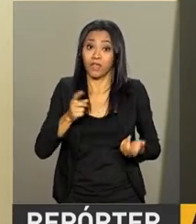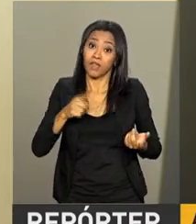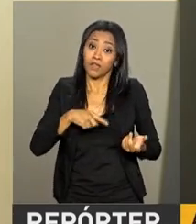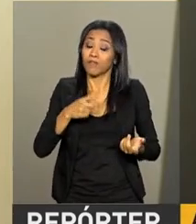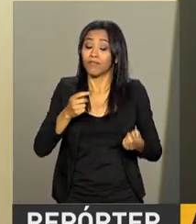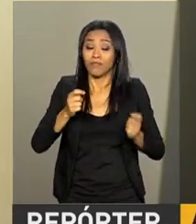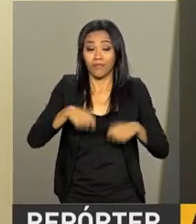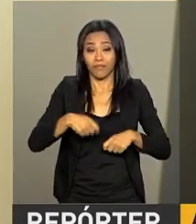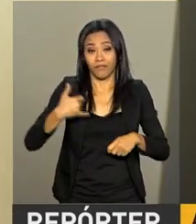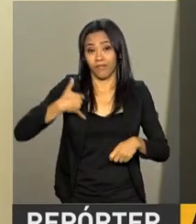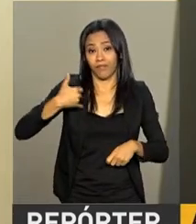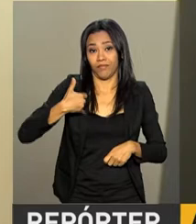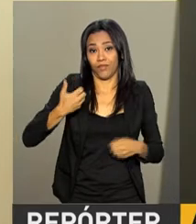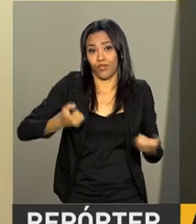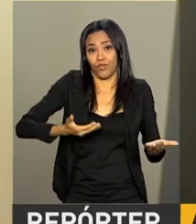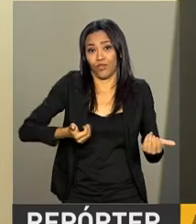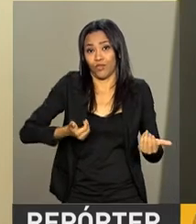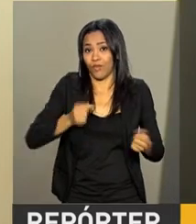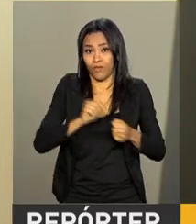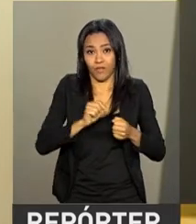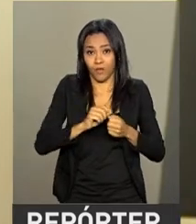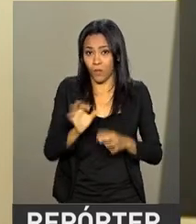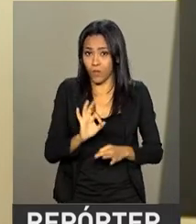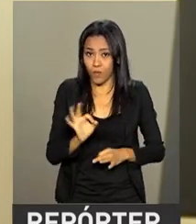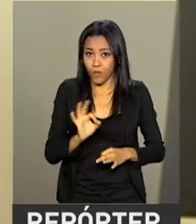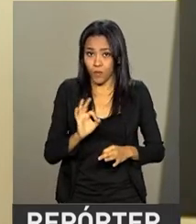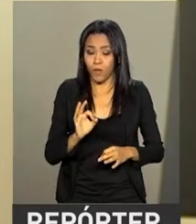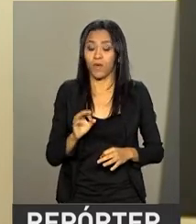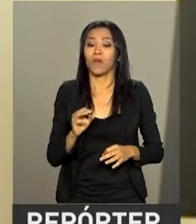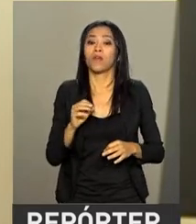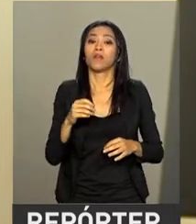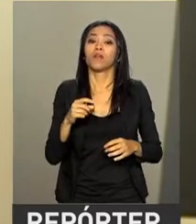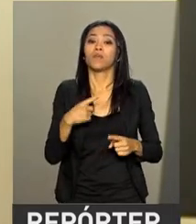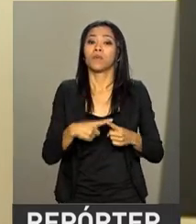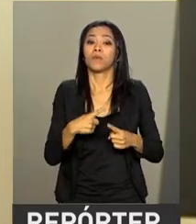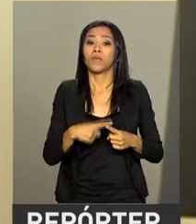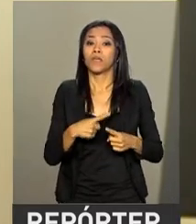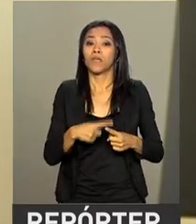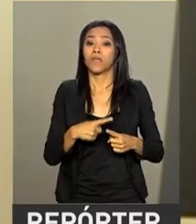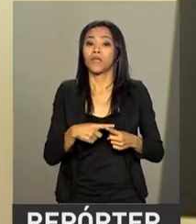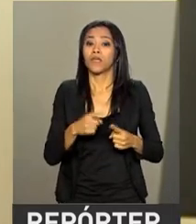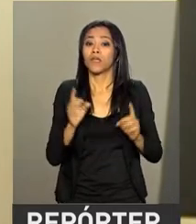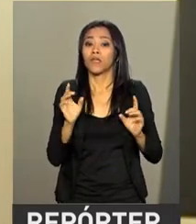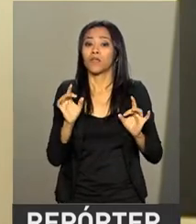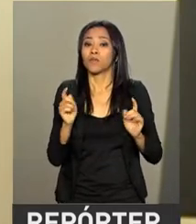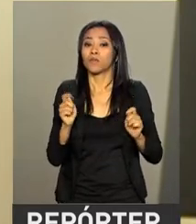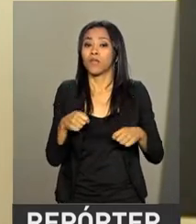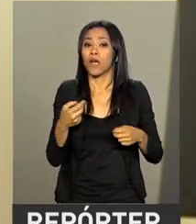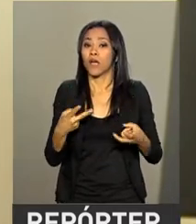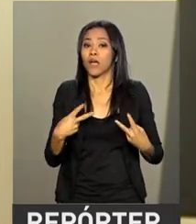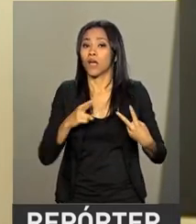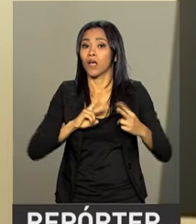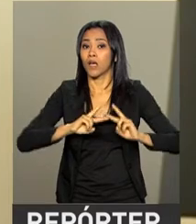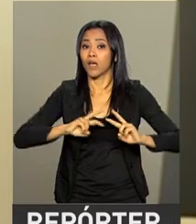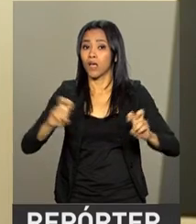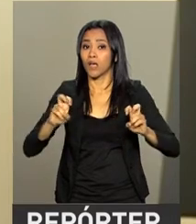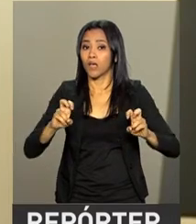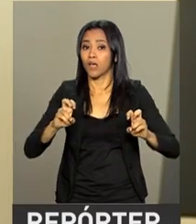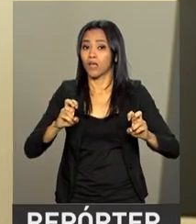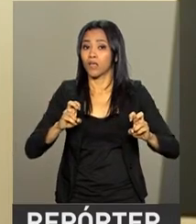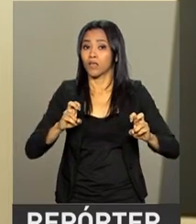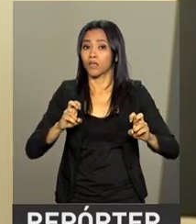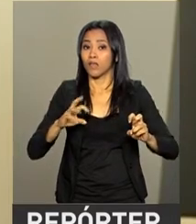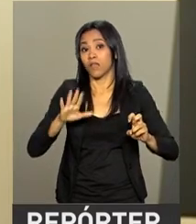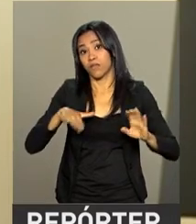mamário tecido glandular mamário ea imagem nós não tem a mesma qualidade em breve vai mais velhos mas sem